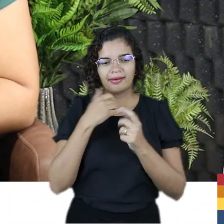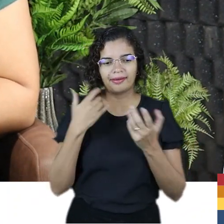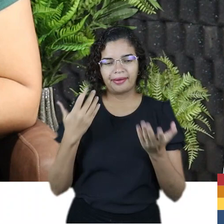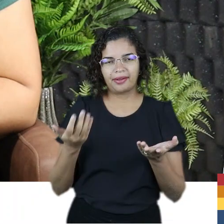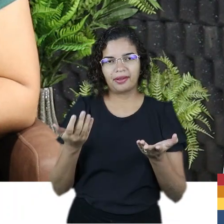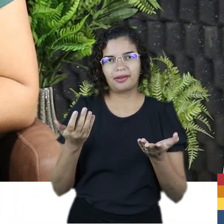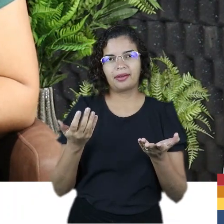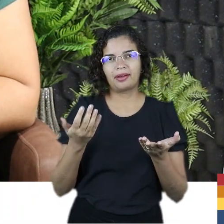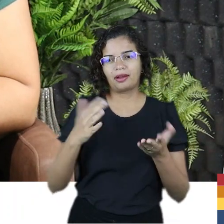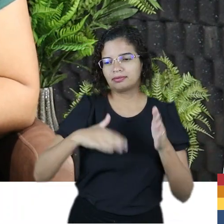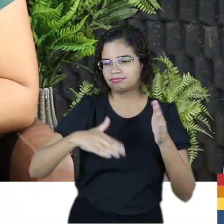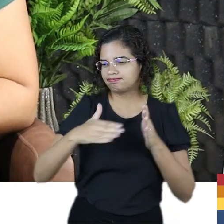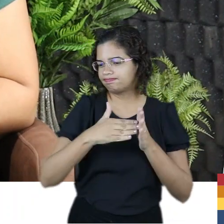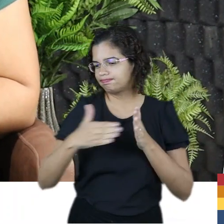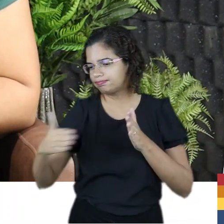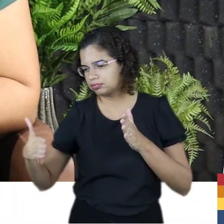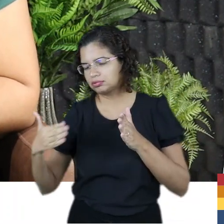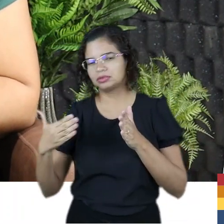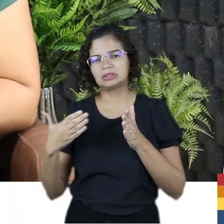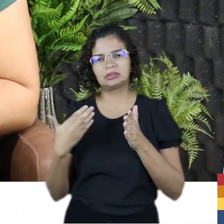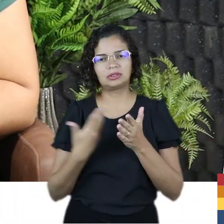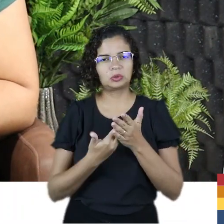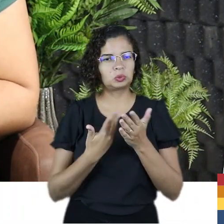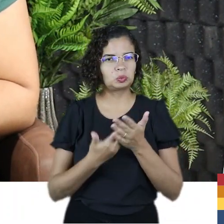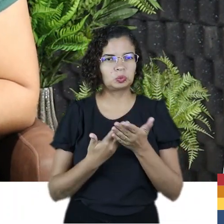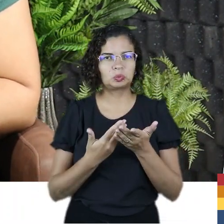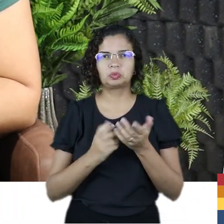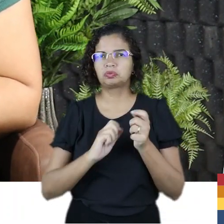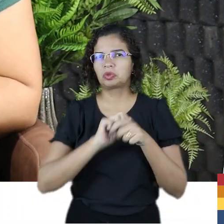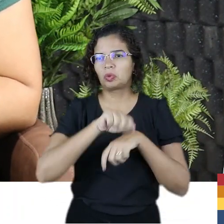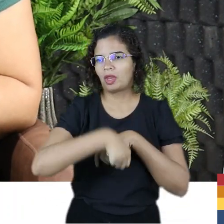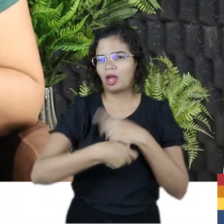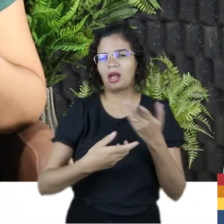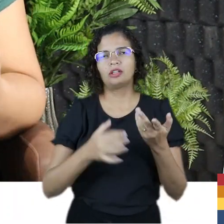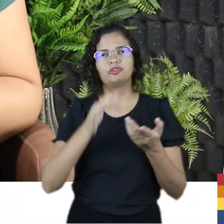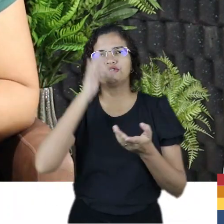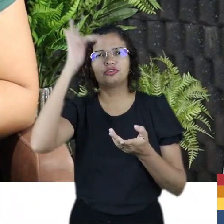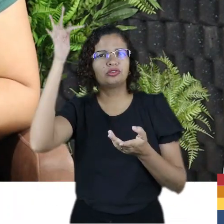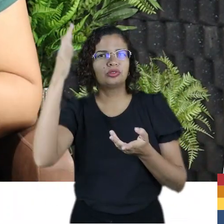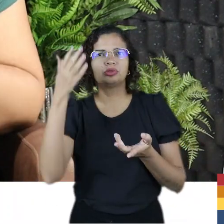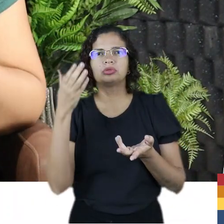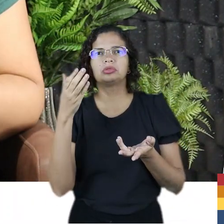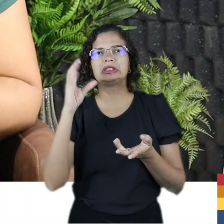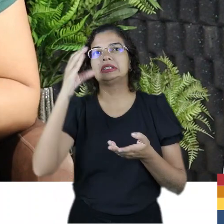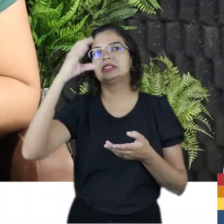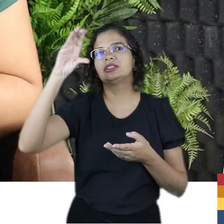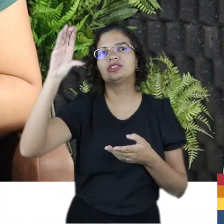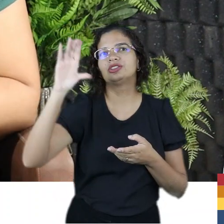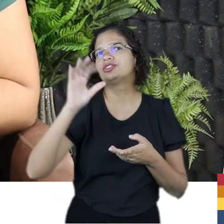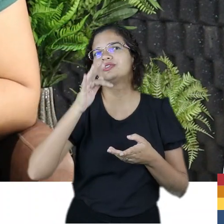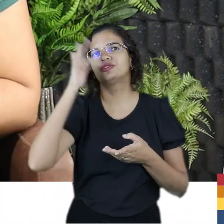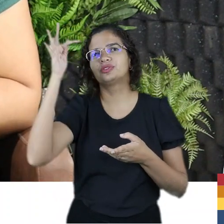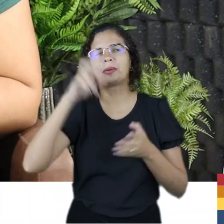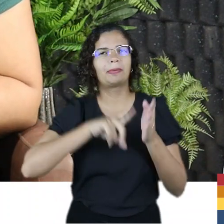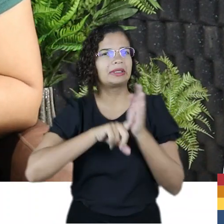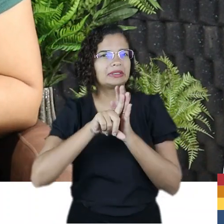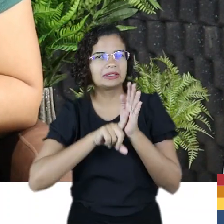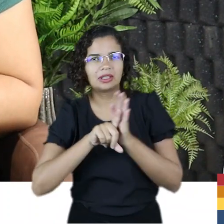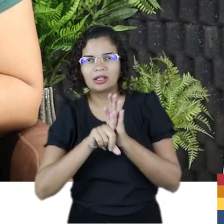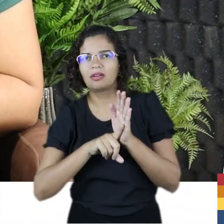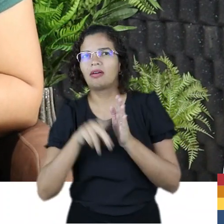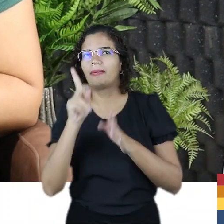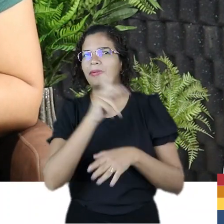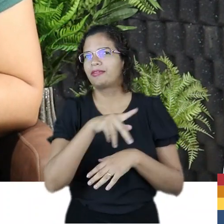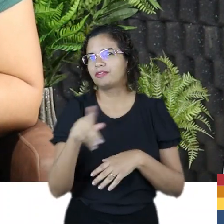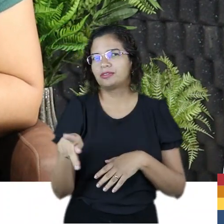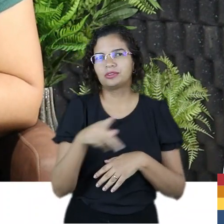exemplo até mesmo se transformar num cientista um pesquisador um professor um docente então